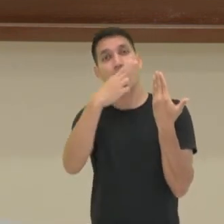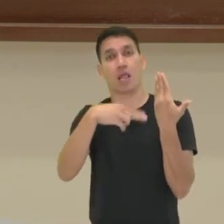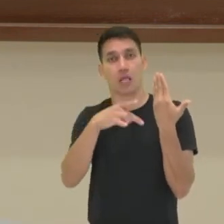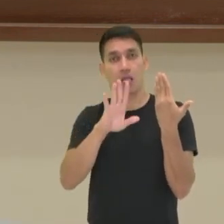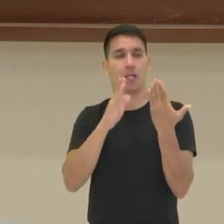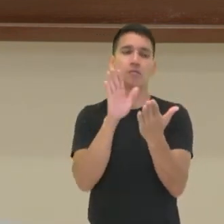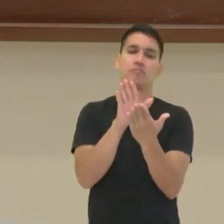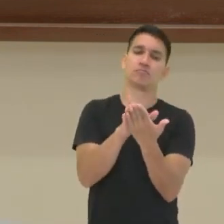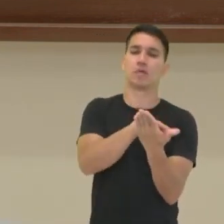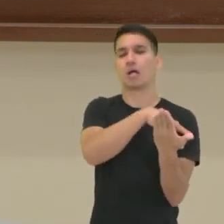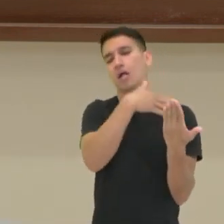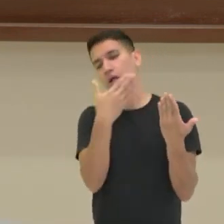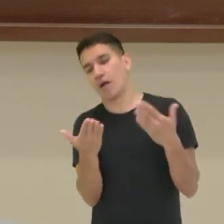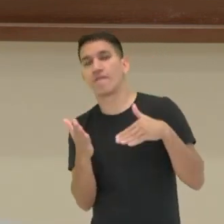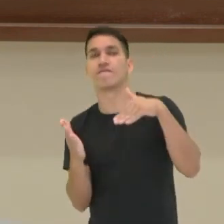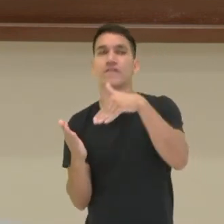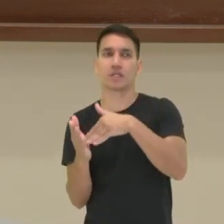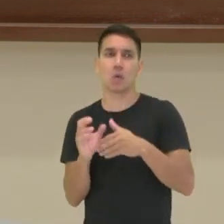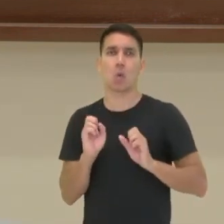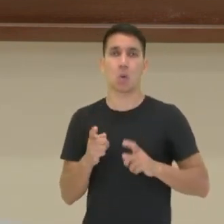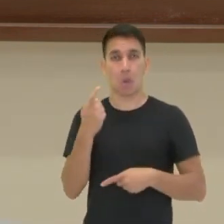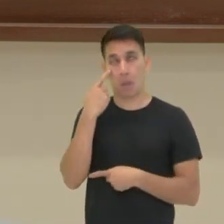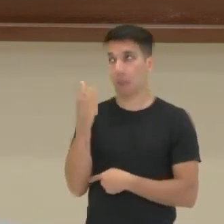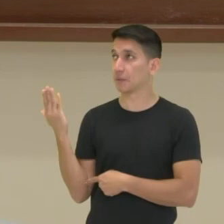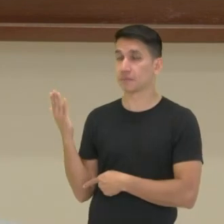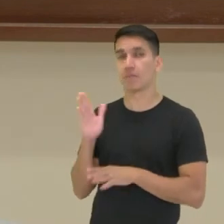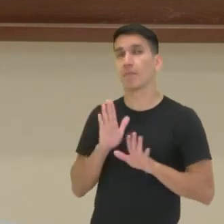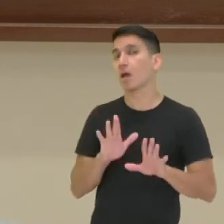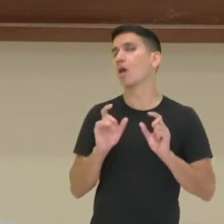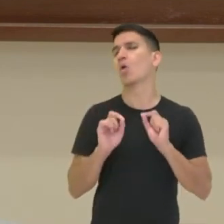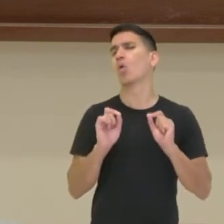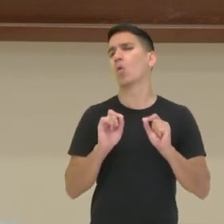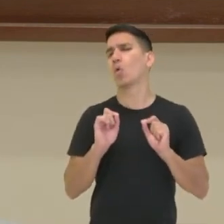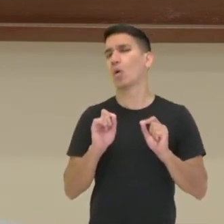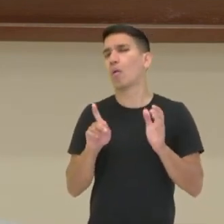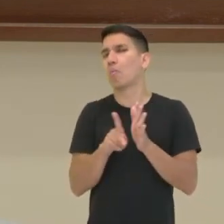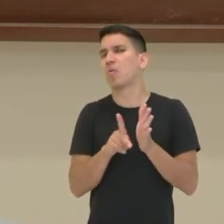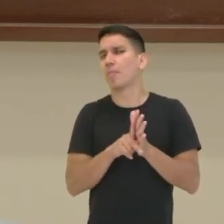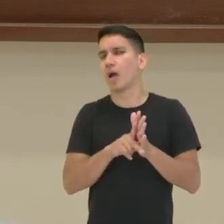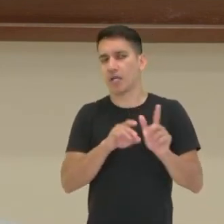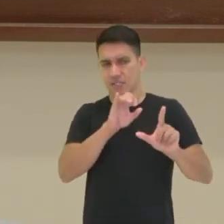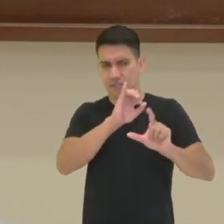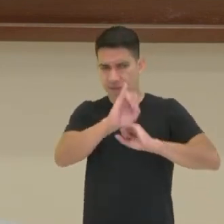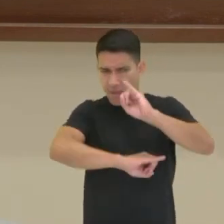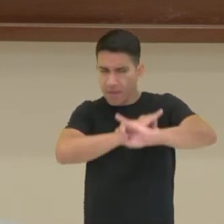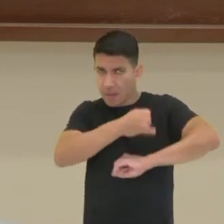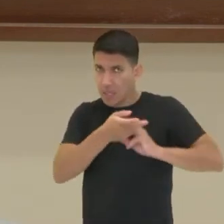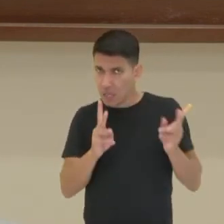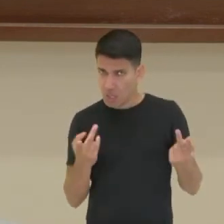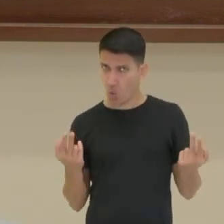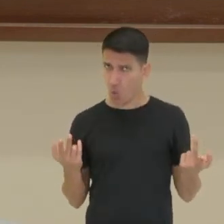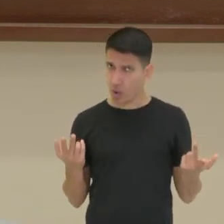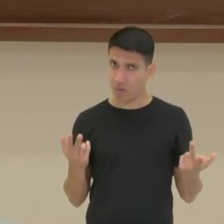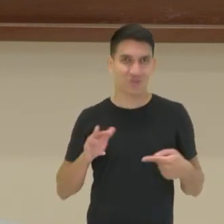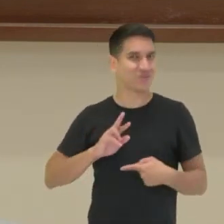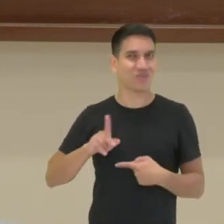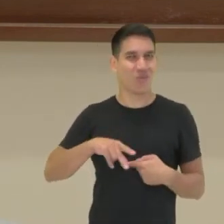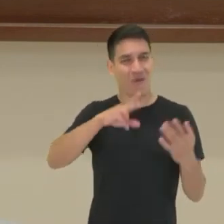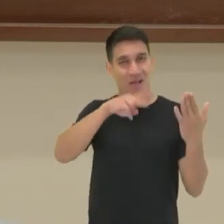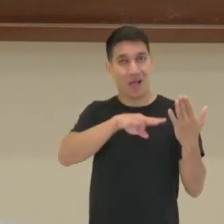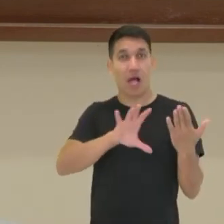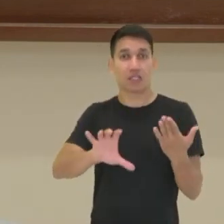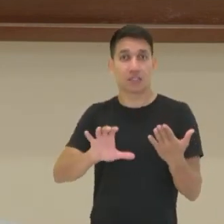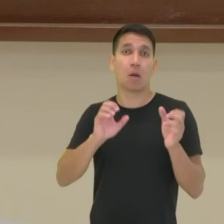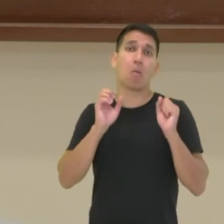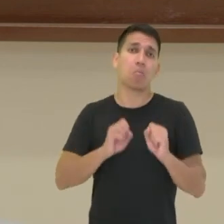final, normal, né? Eu vou ler aqui, ó, normalzinho. Mas e aí, as páginas da internet, você lê da mesma maneira? Não lê, né? Você pode